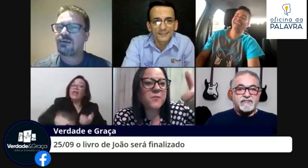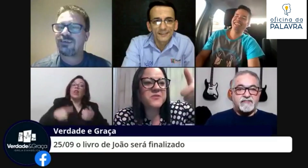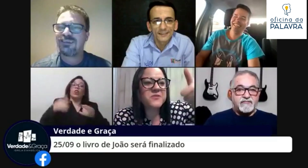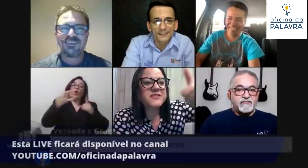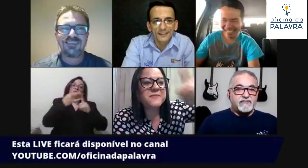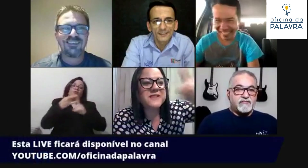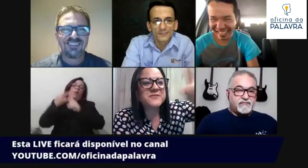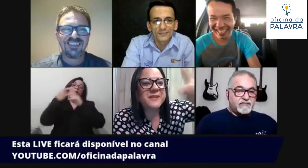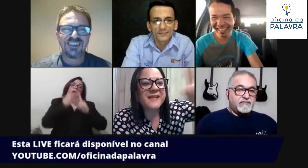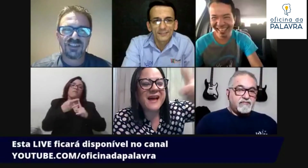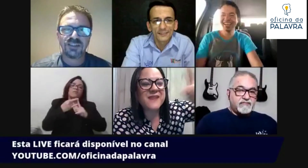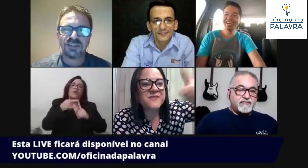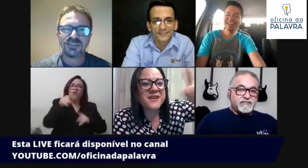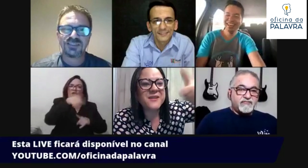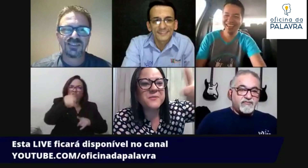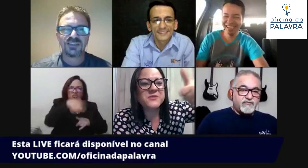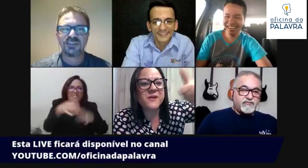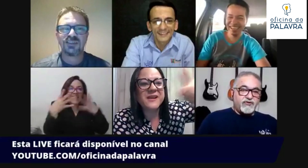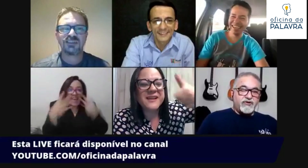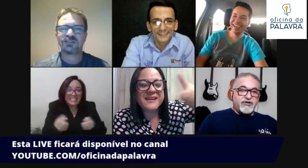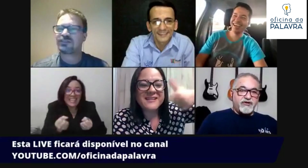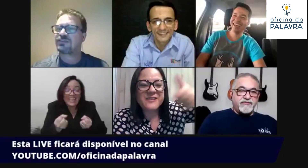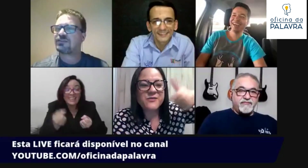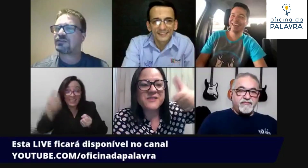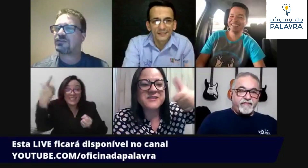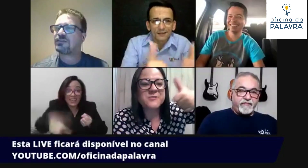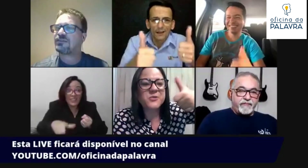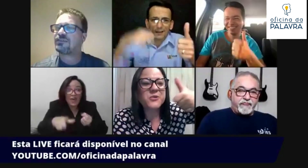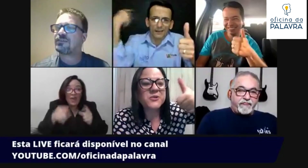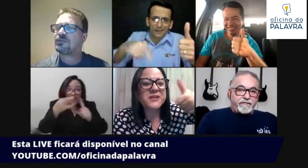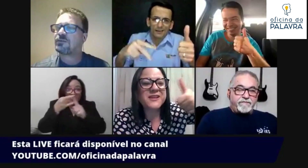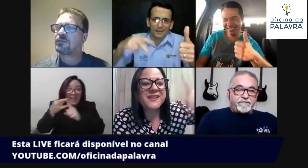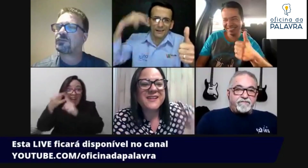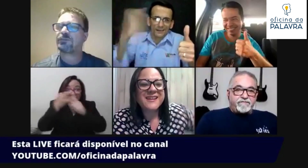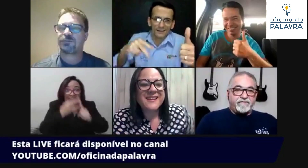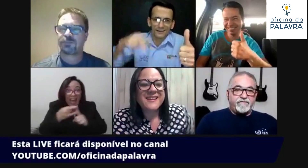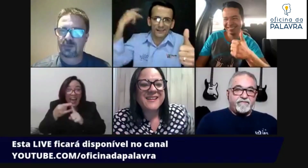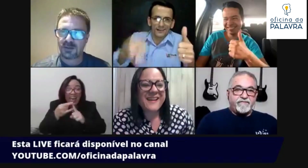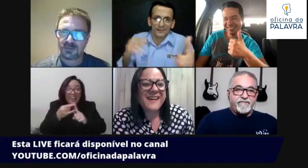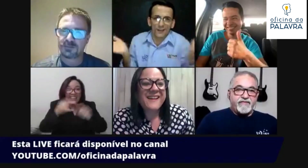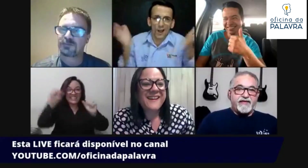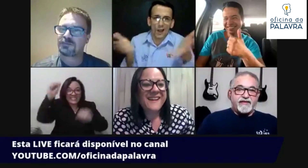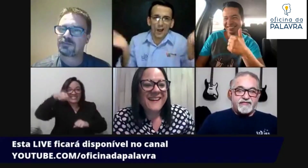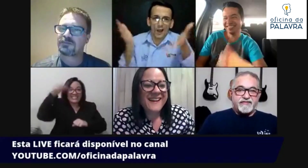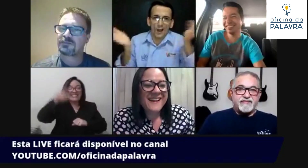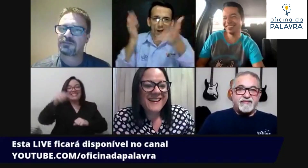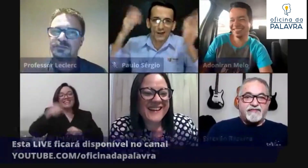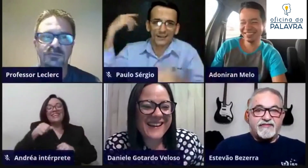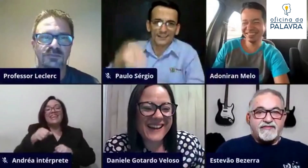vocês topam, gente? Mais uma live aí, o pessoal está no Facebook, né?